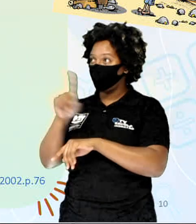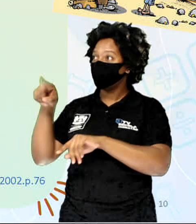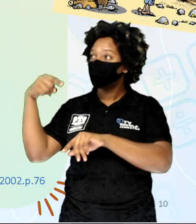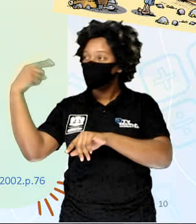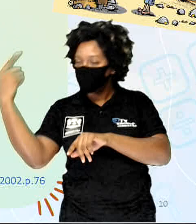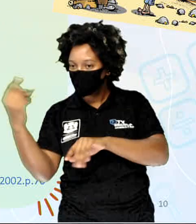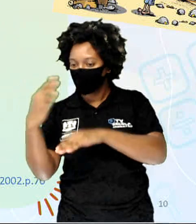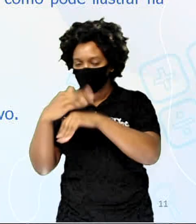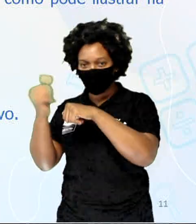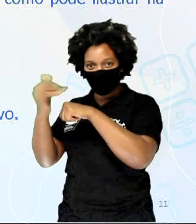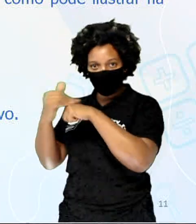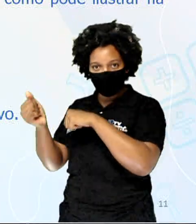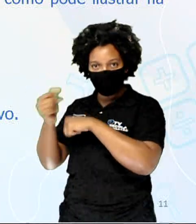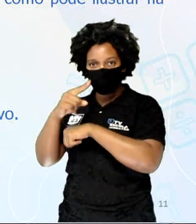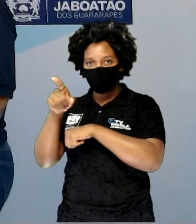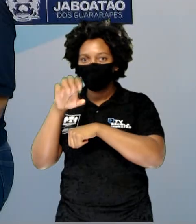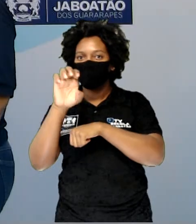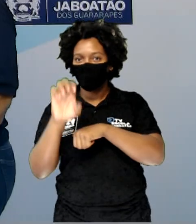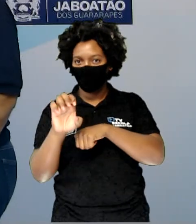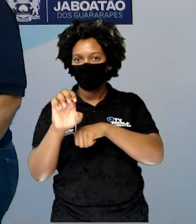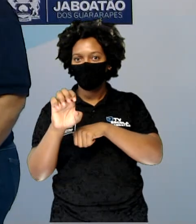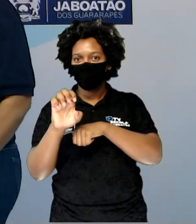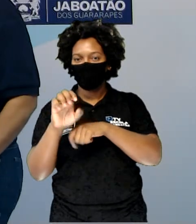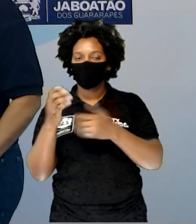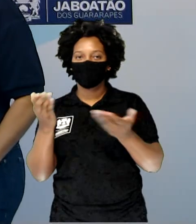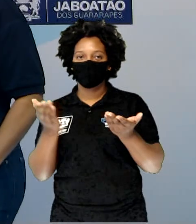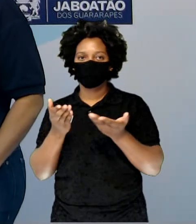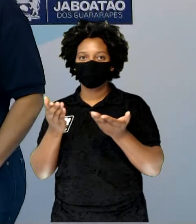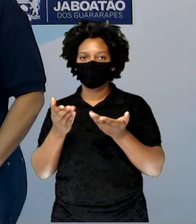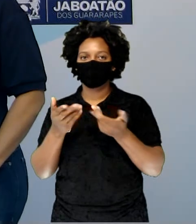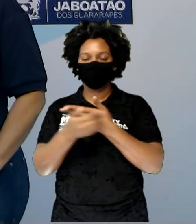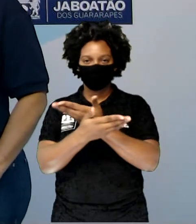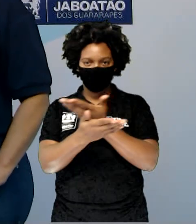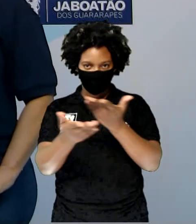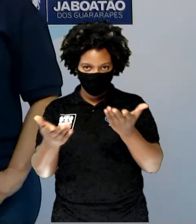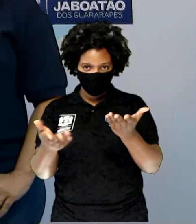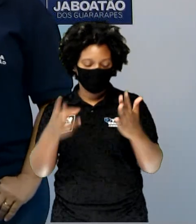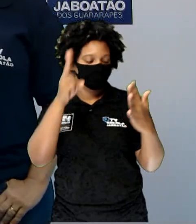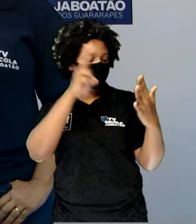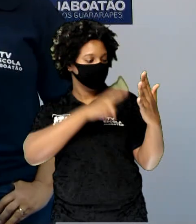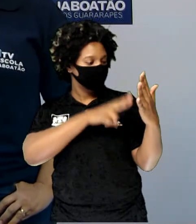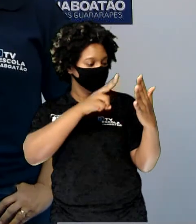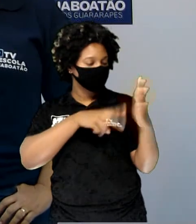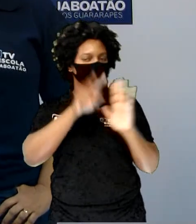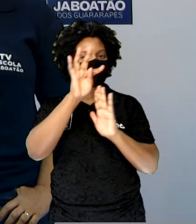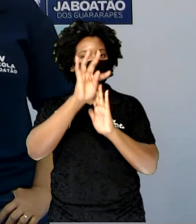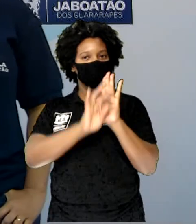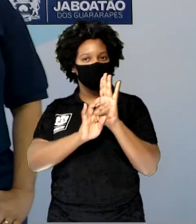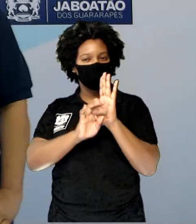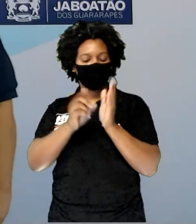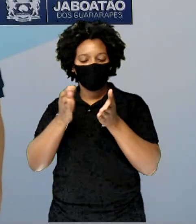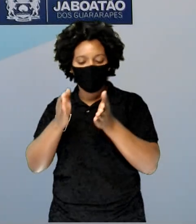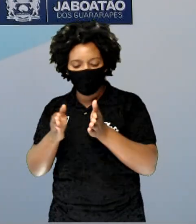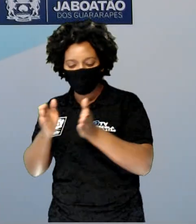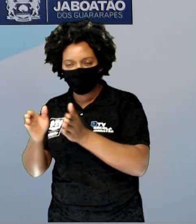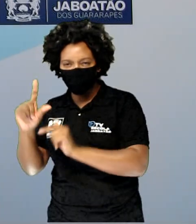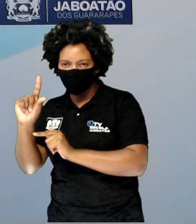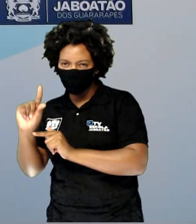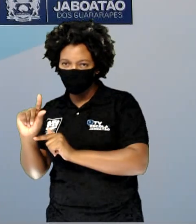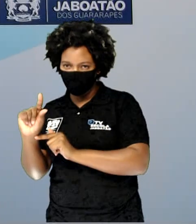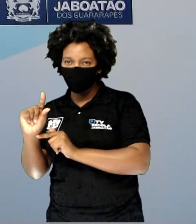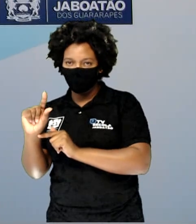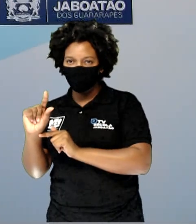de Zé. E agora é com vocês. Eu li esses textos, são um trecho de cada texto, porque